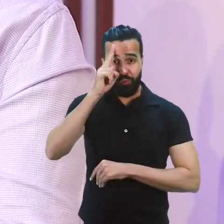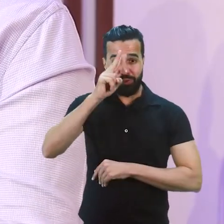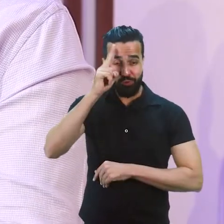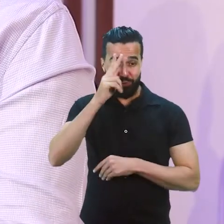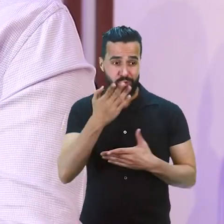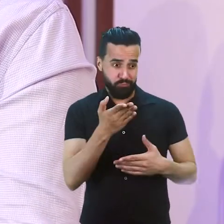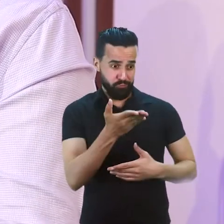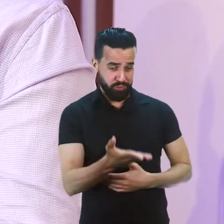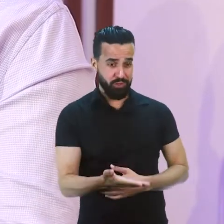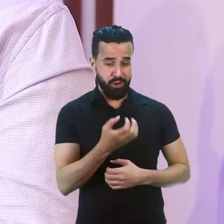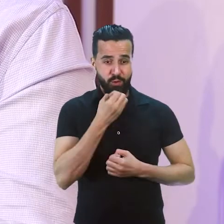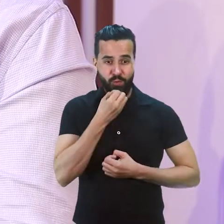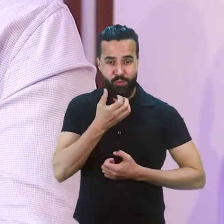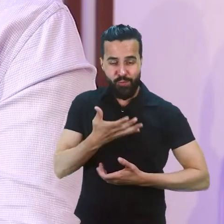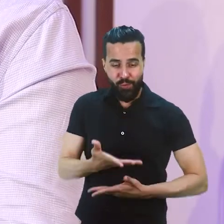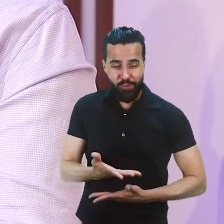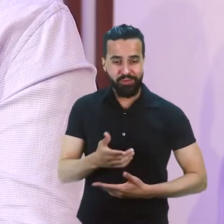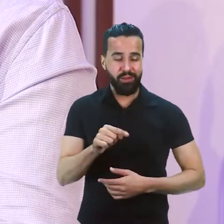os nossos